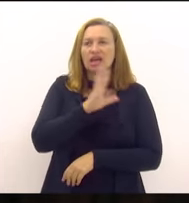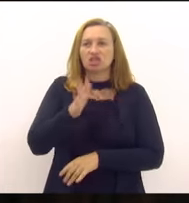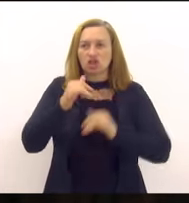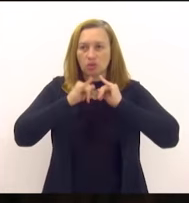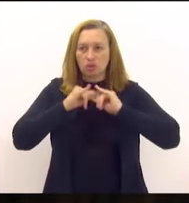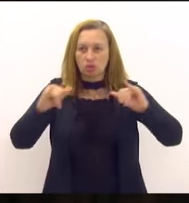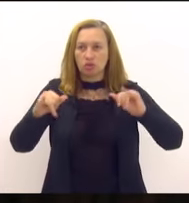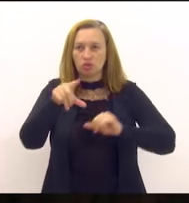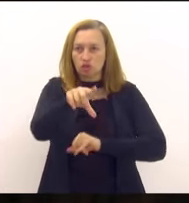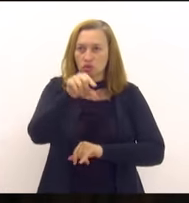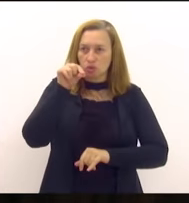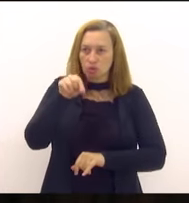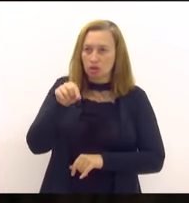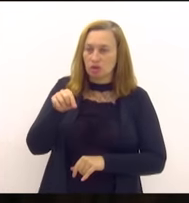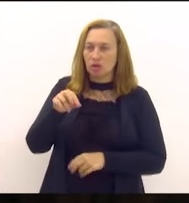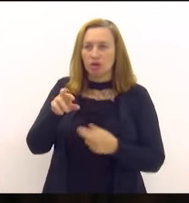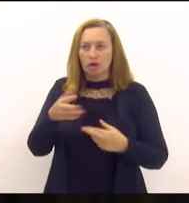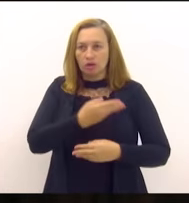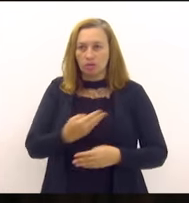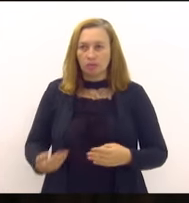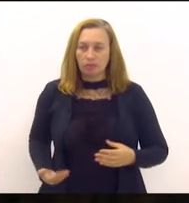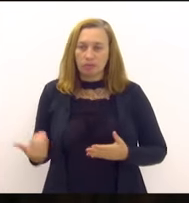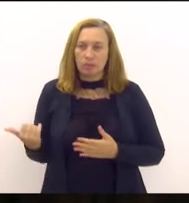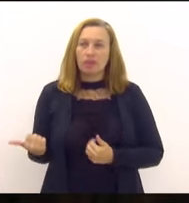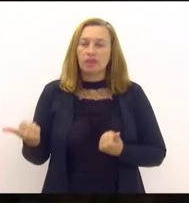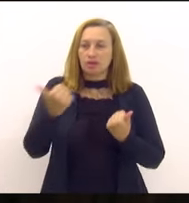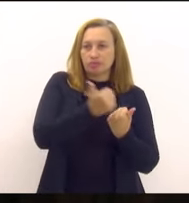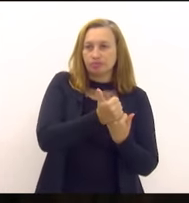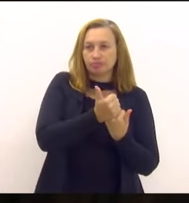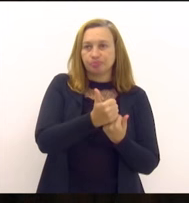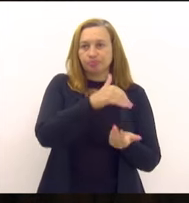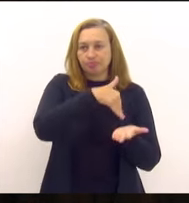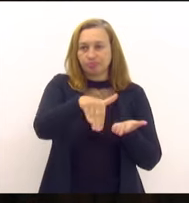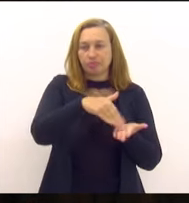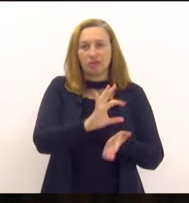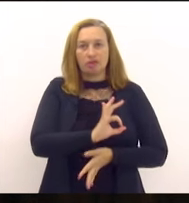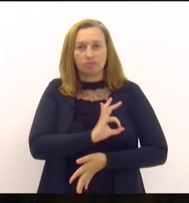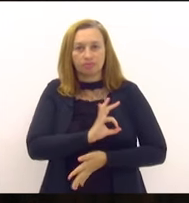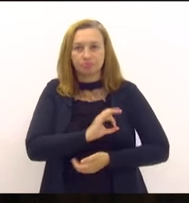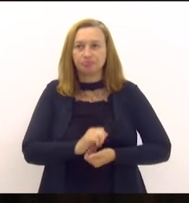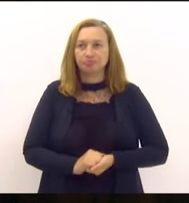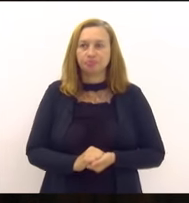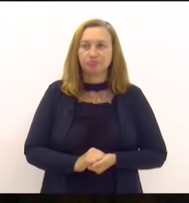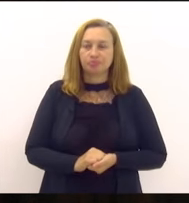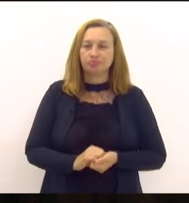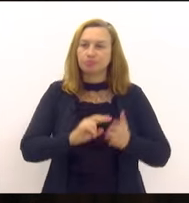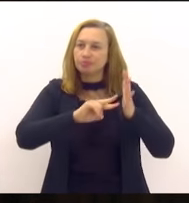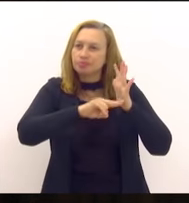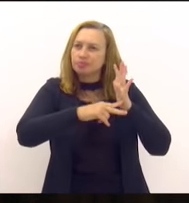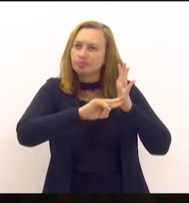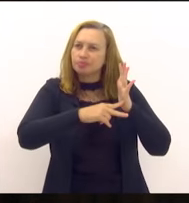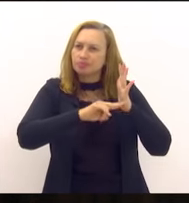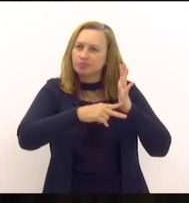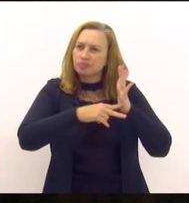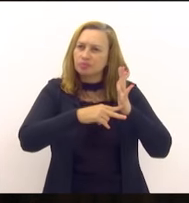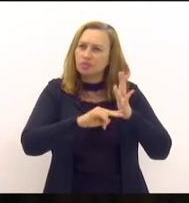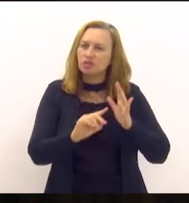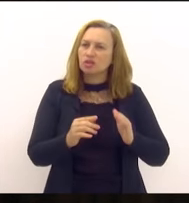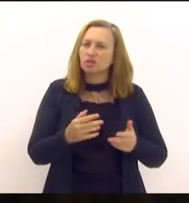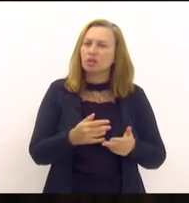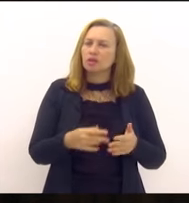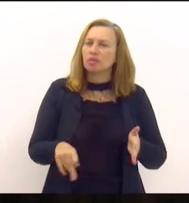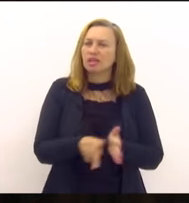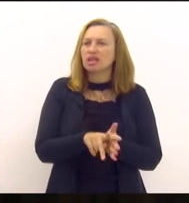que foi escolhido por ele para assumir a Secretaria de Polícia, é sindicalizado de uma dessas